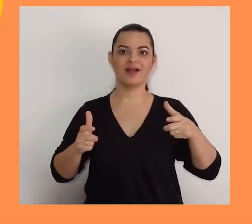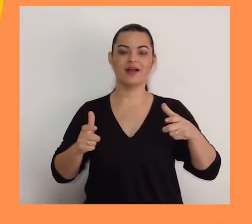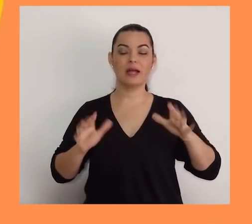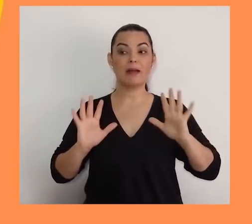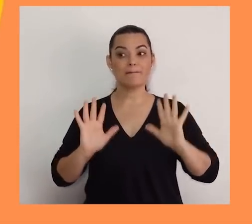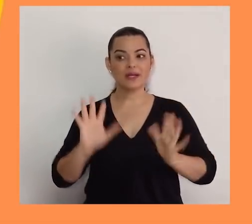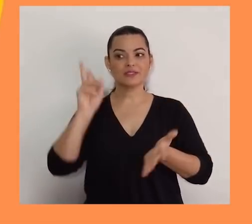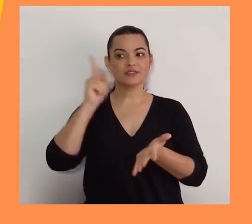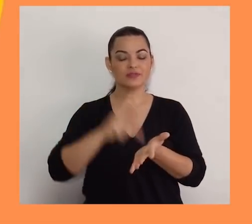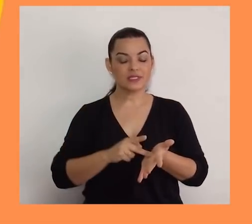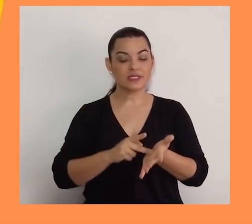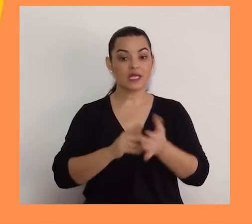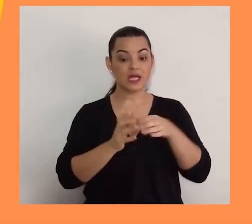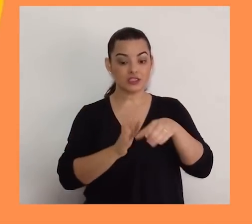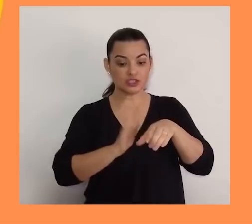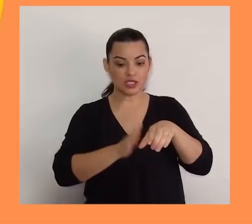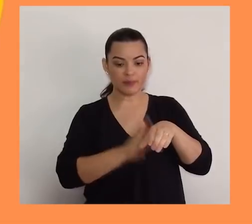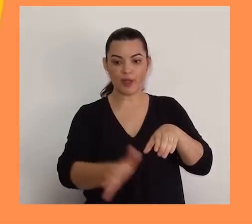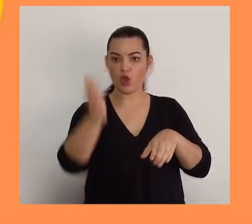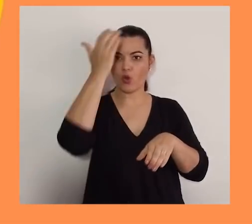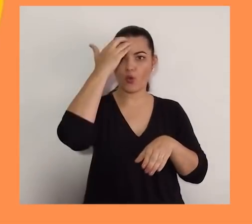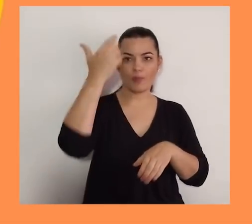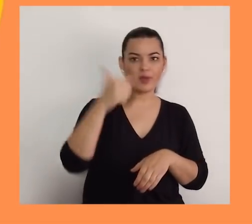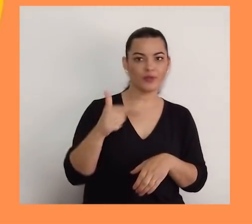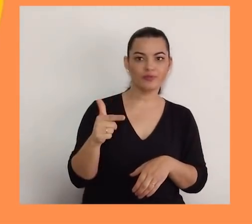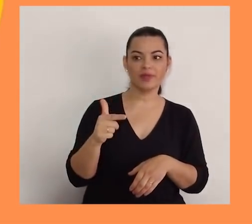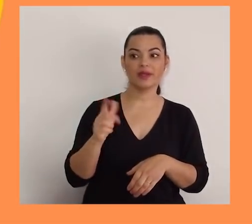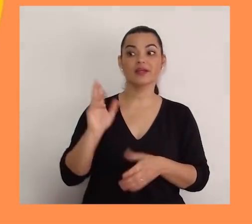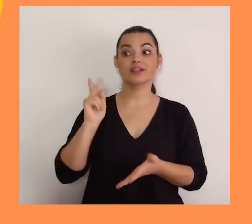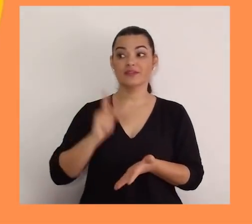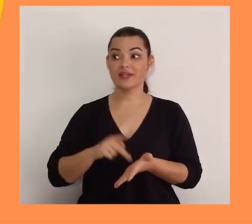Para meus queridos leitores.